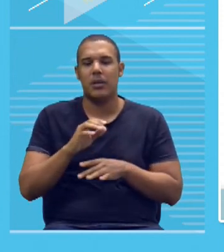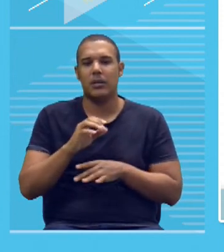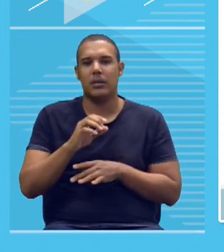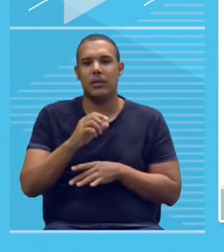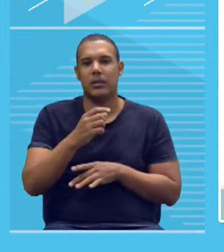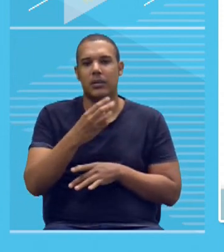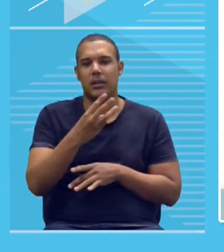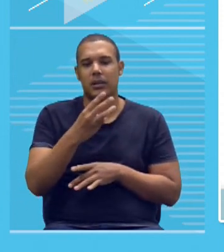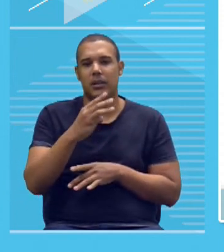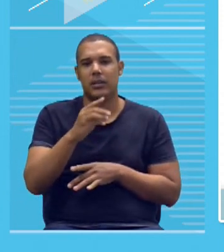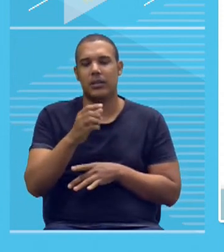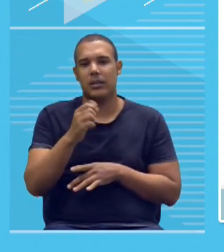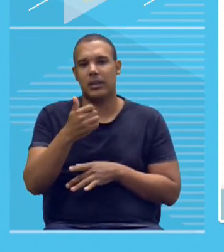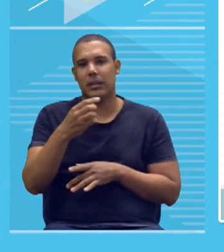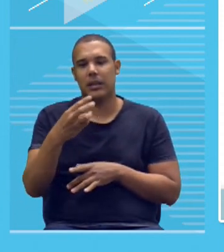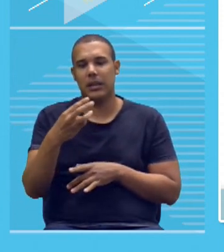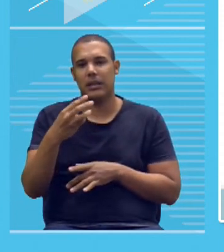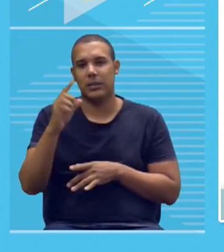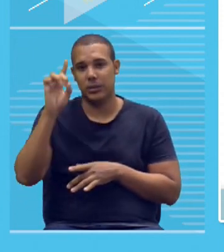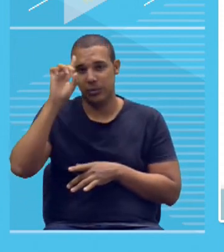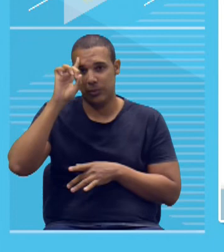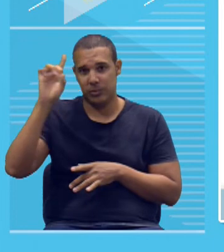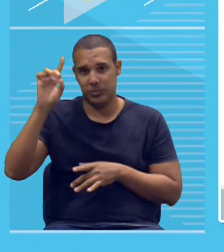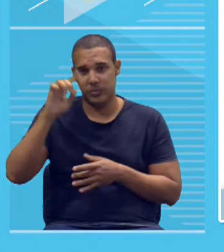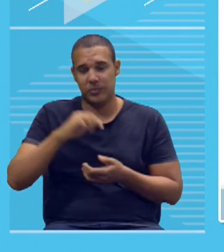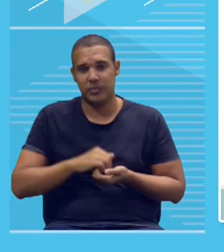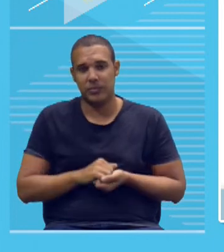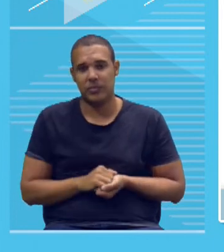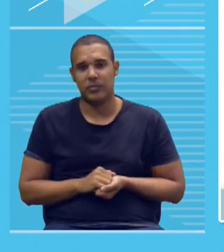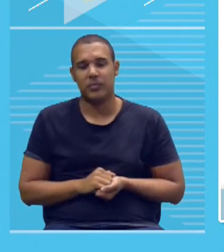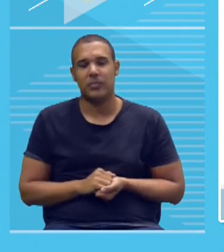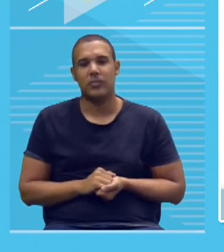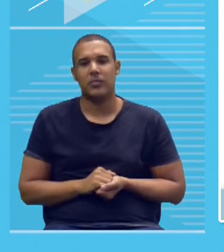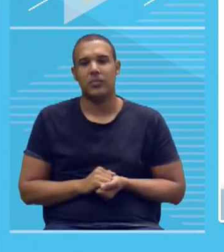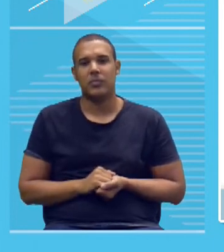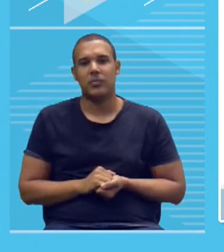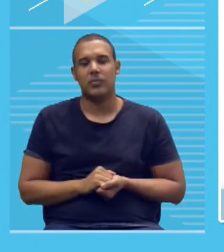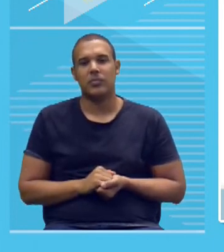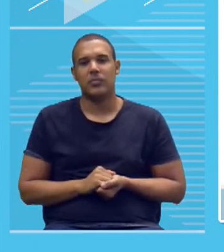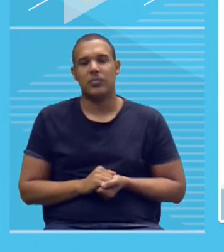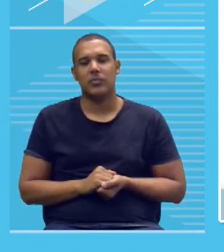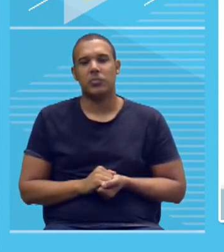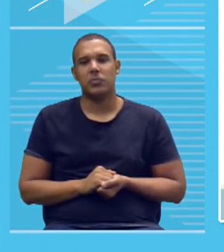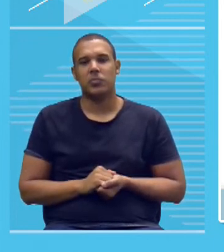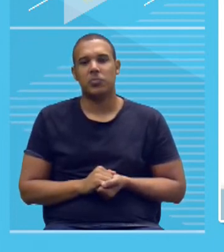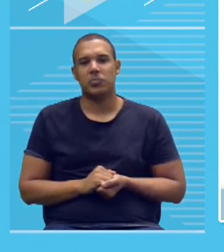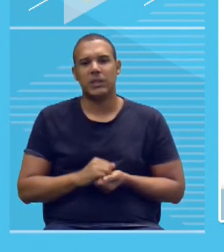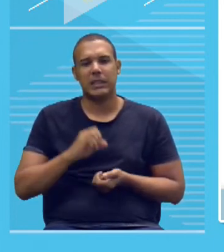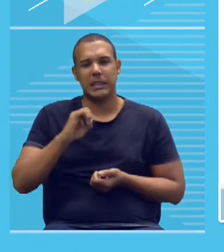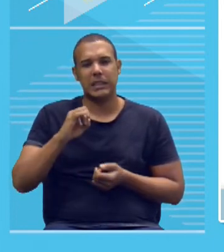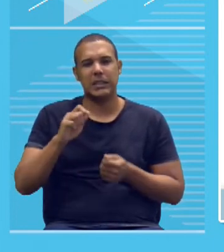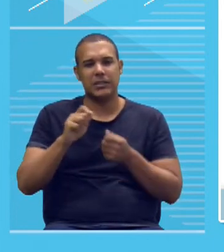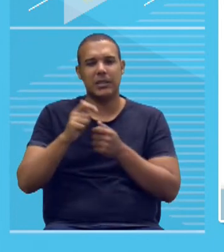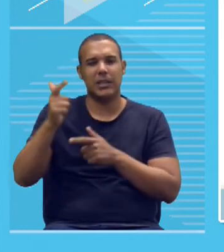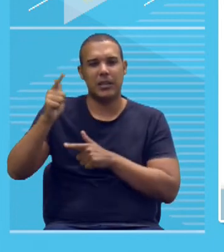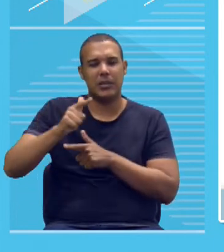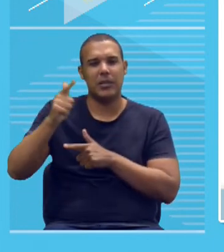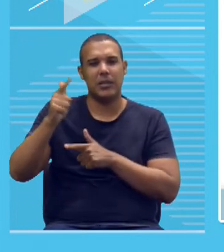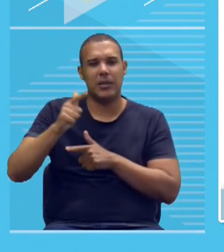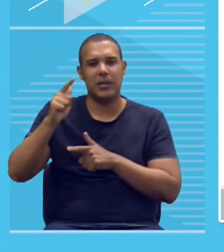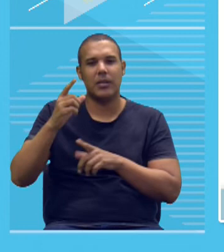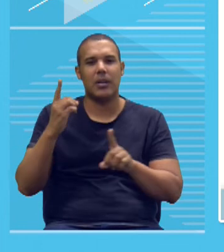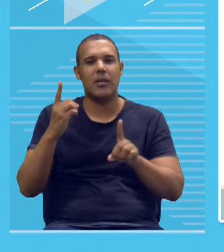0,13 por cento de juros ao dia se a gente fizer 0,3 0,3 0,3 vezes 30